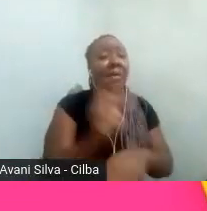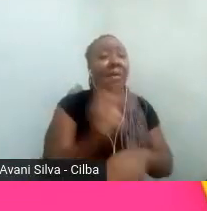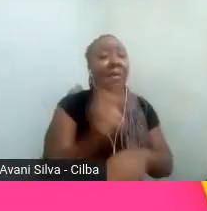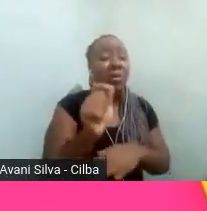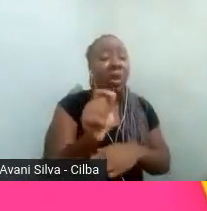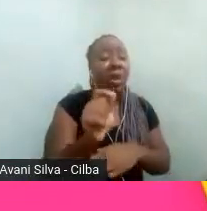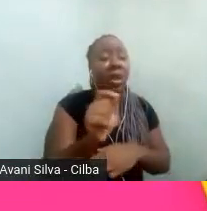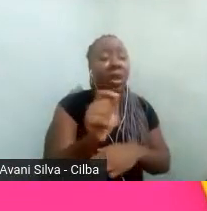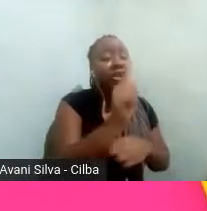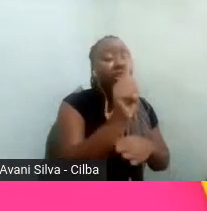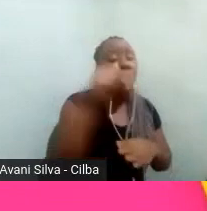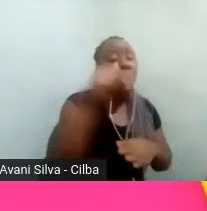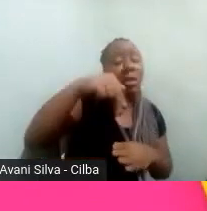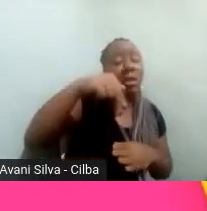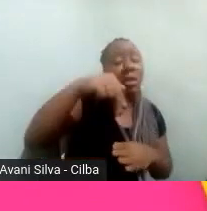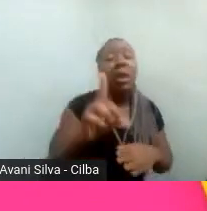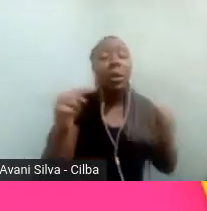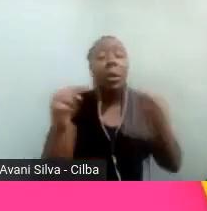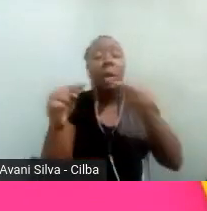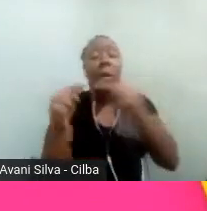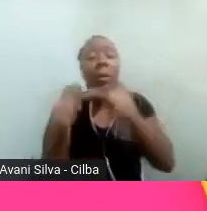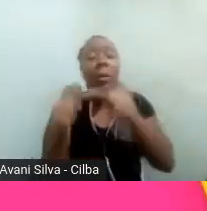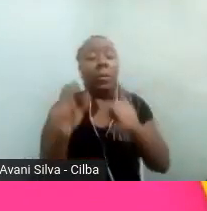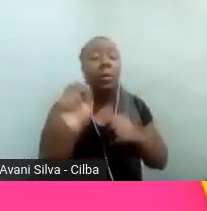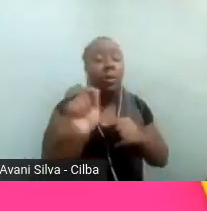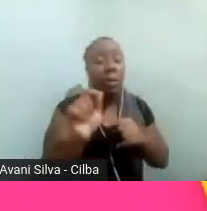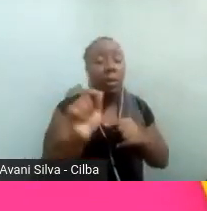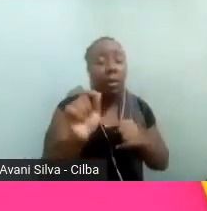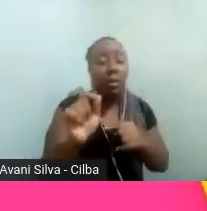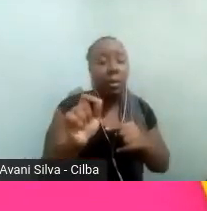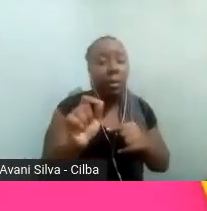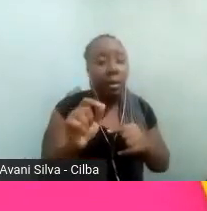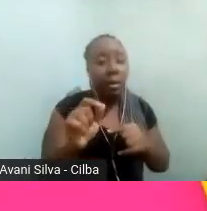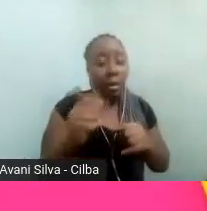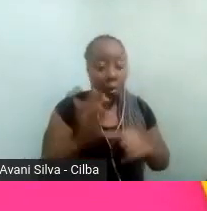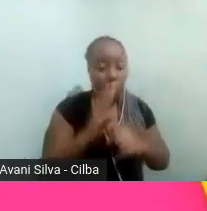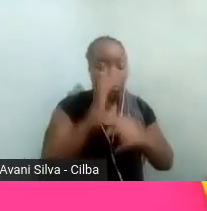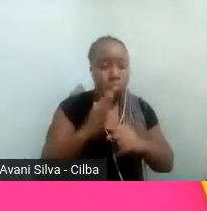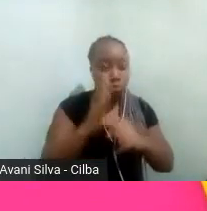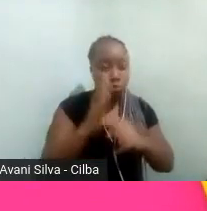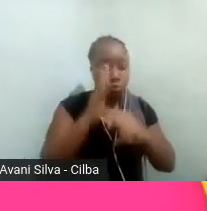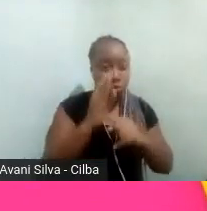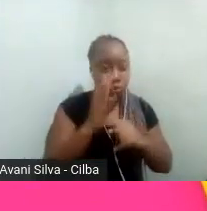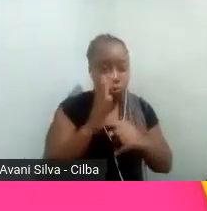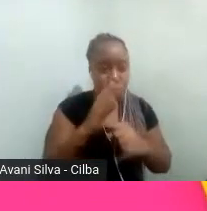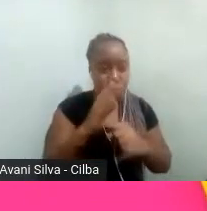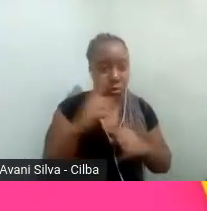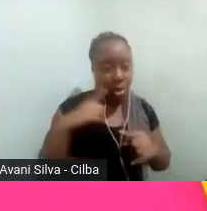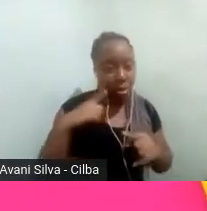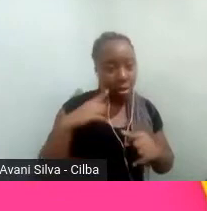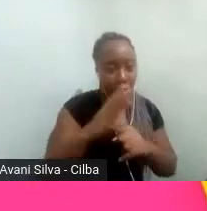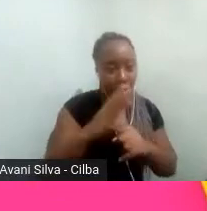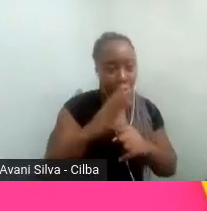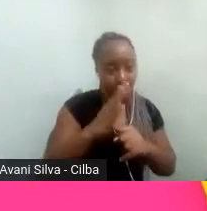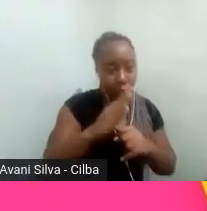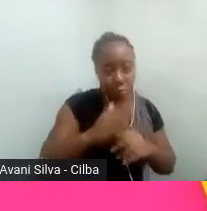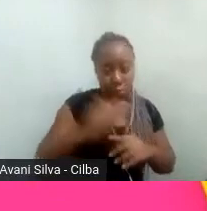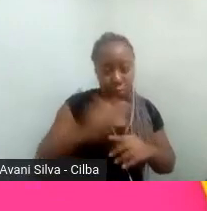aqui. Quando nós falamos da bateria, nós tínhamos na bateria o lado positivo e o lado